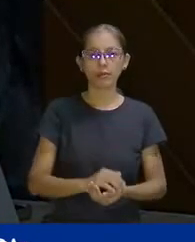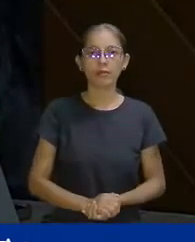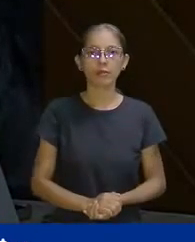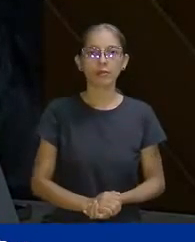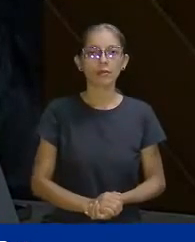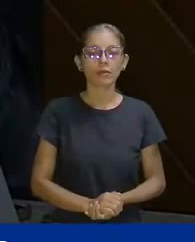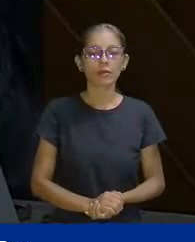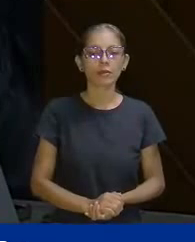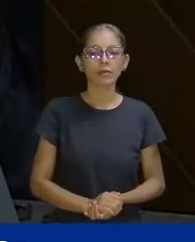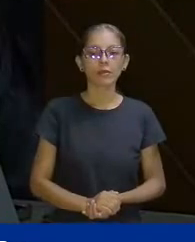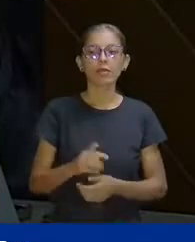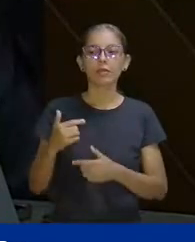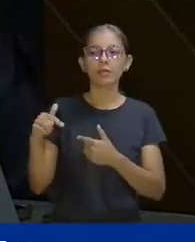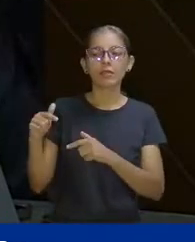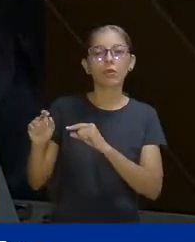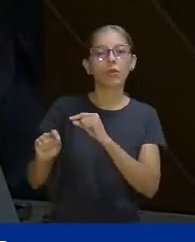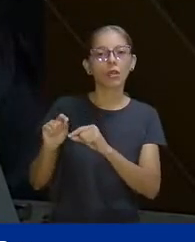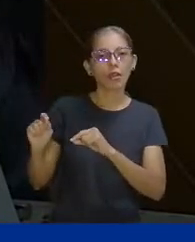e o valor de cada